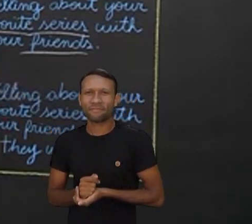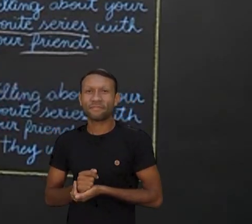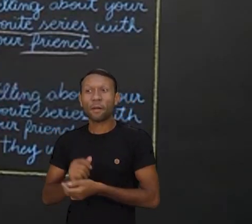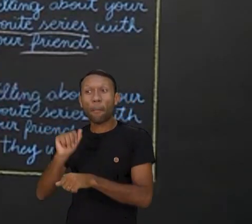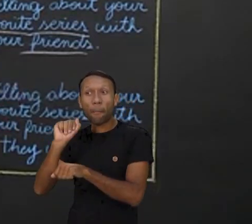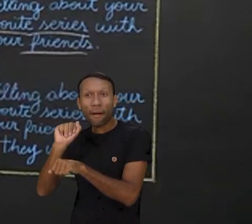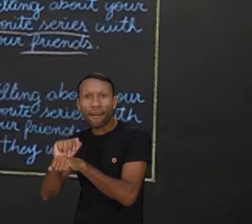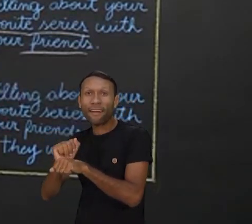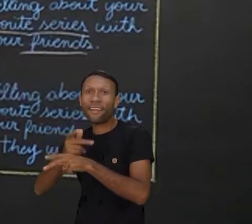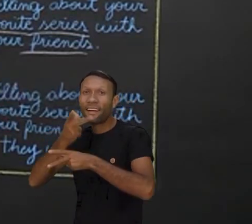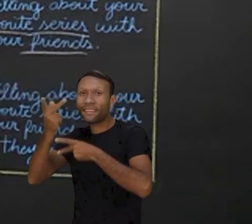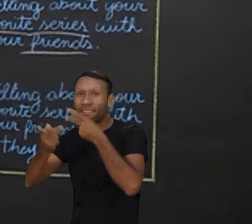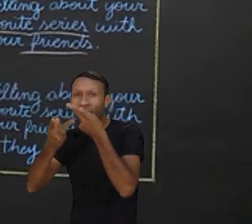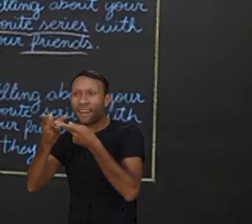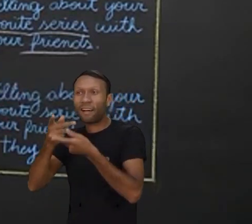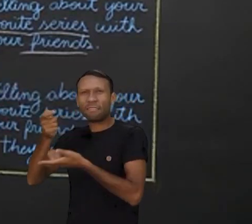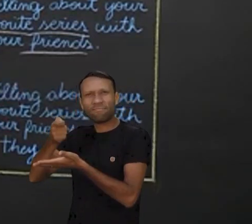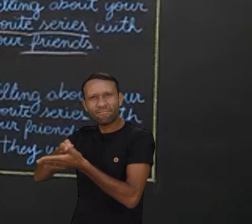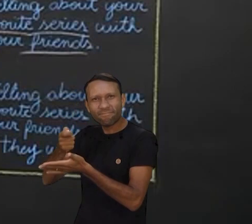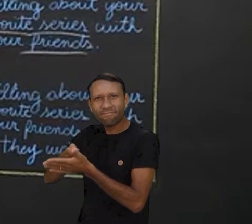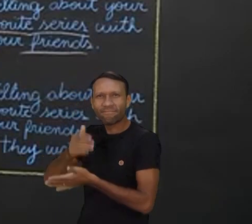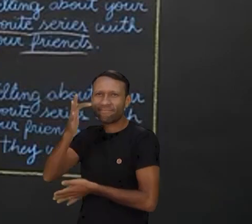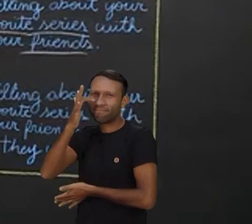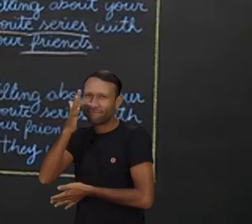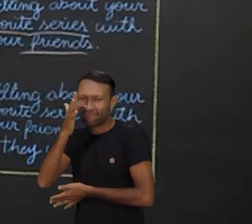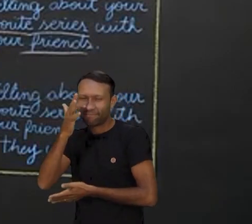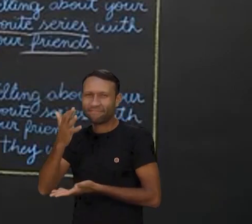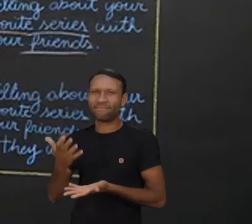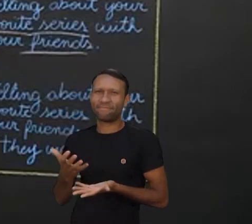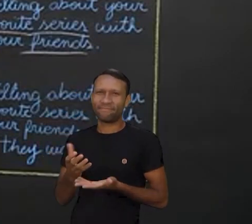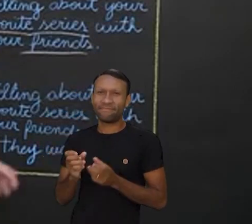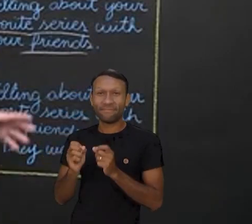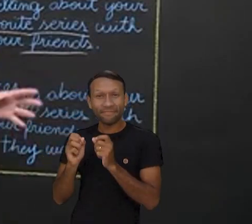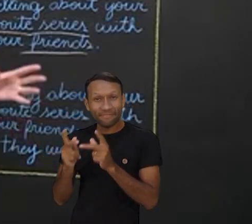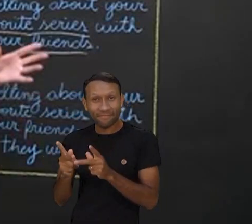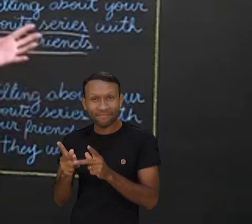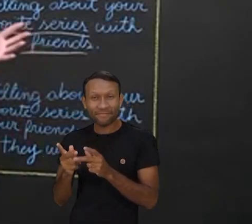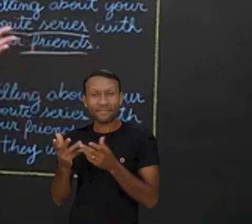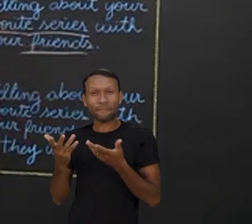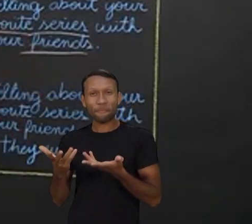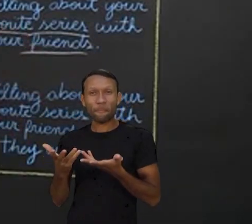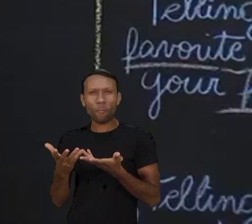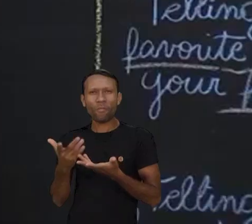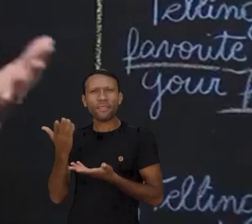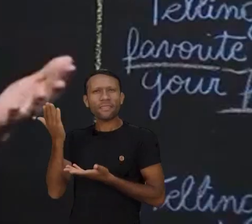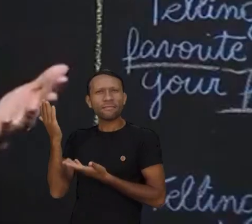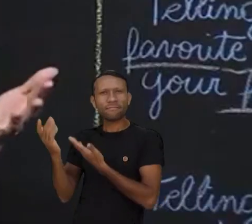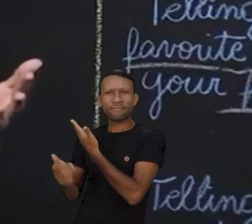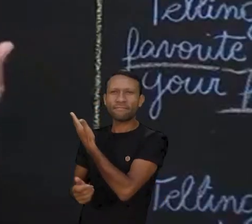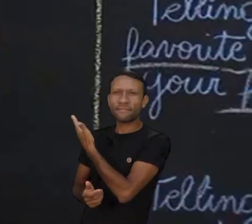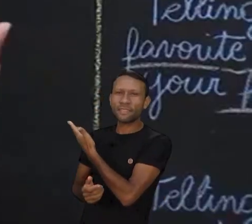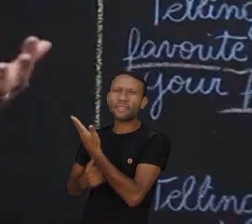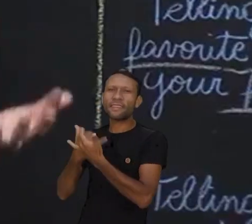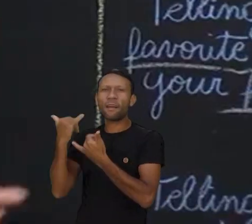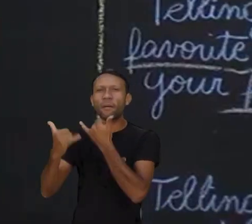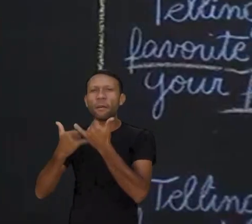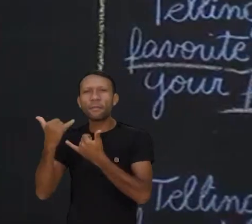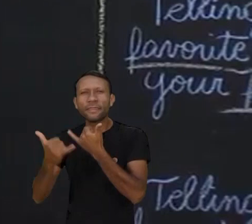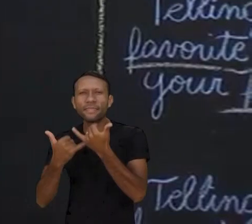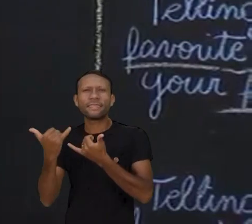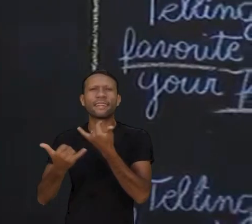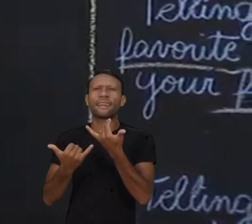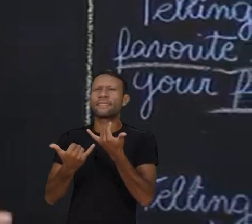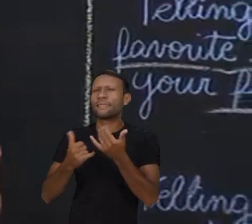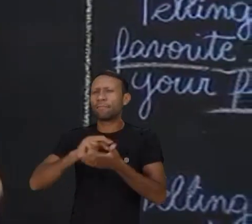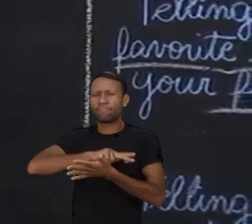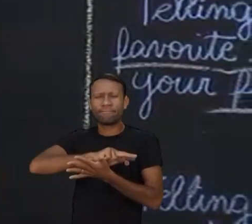falar quando eles assistirem. Tá certo? Bom, esse aqui é um jogo que vocês podem fazer com outros